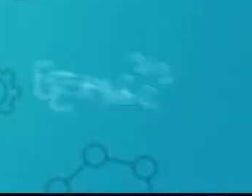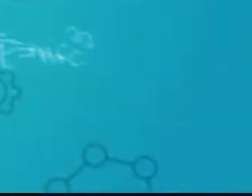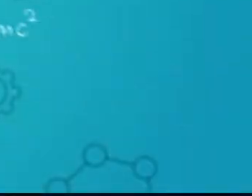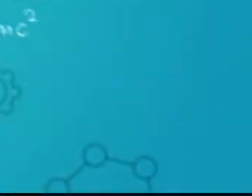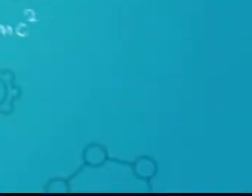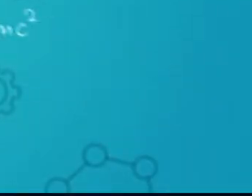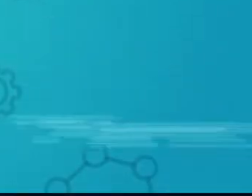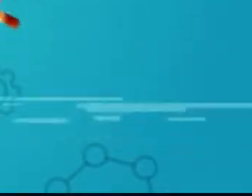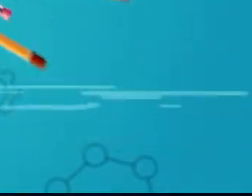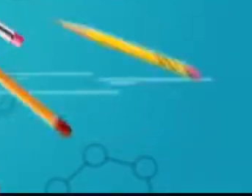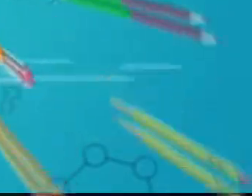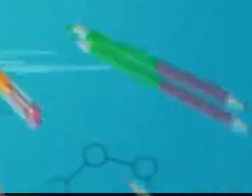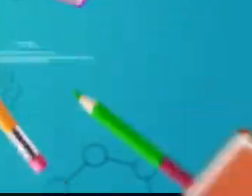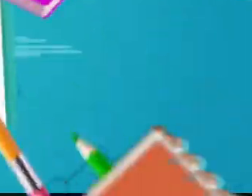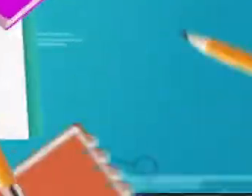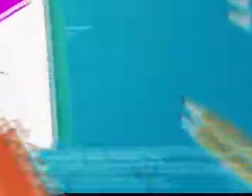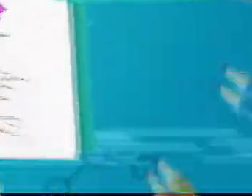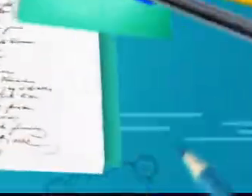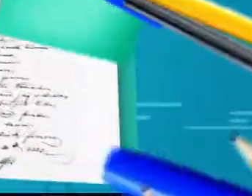o